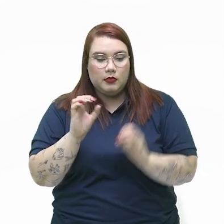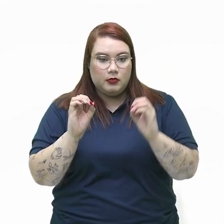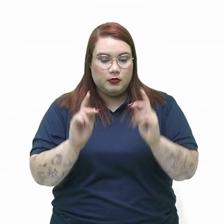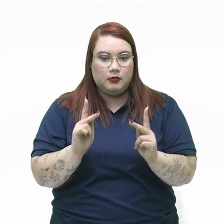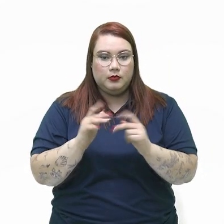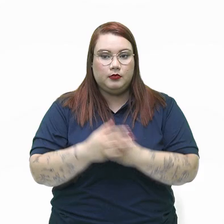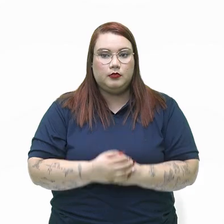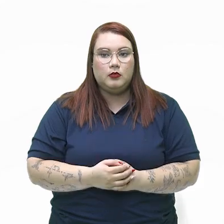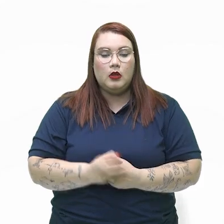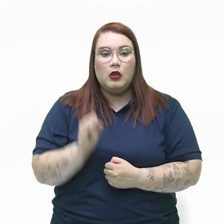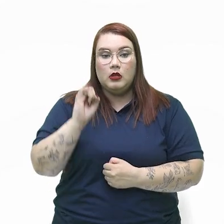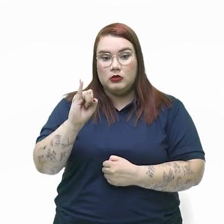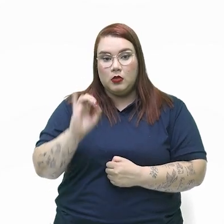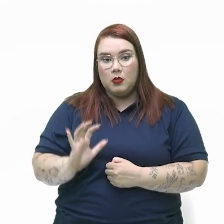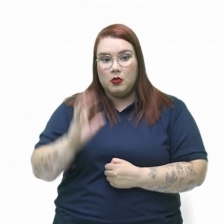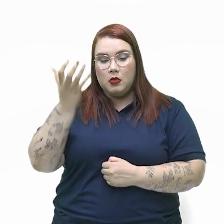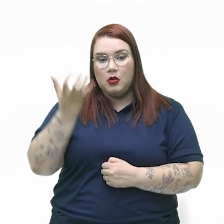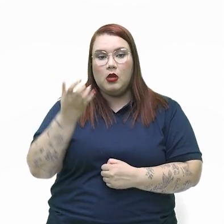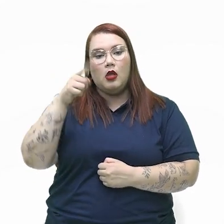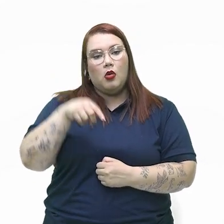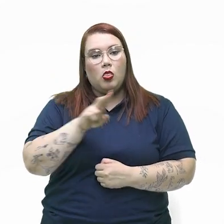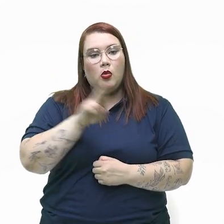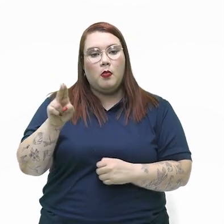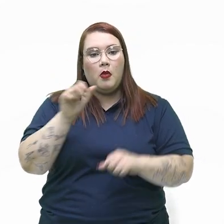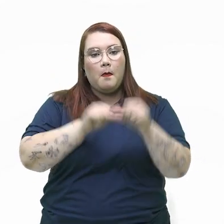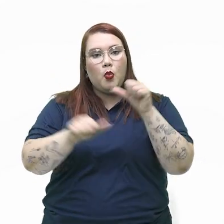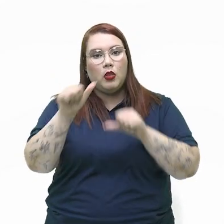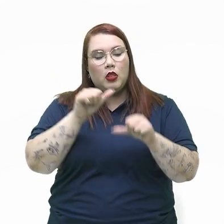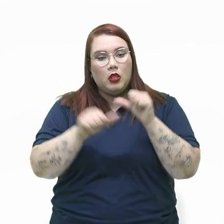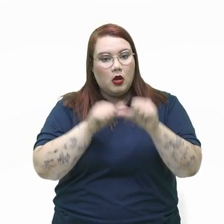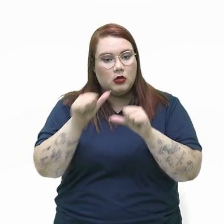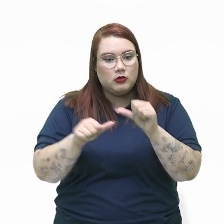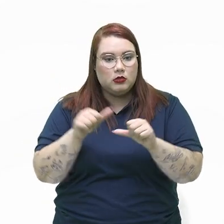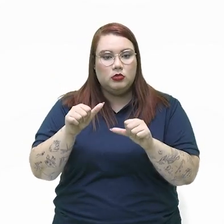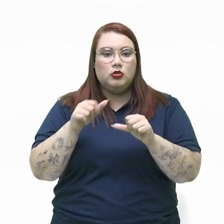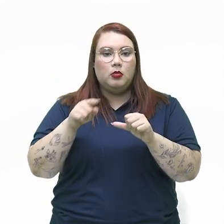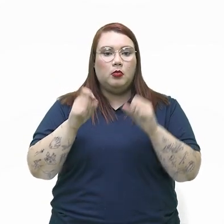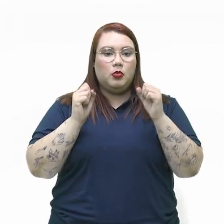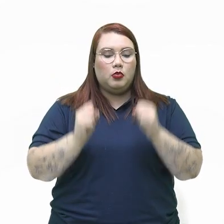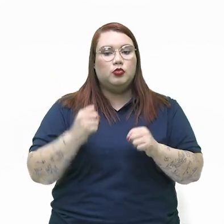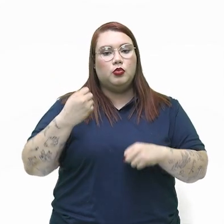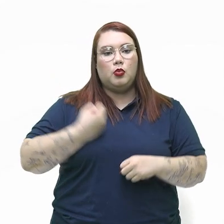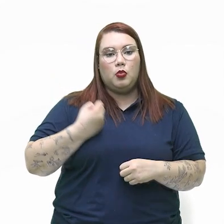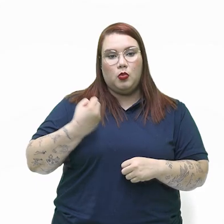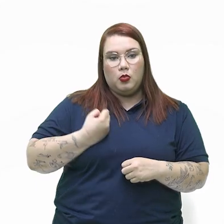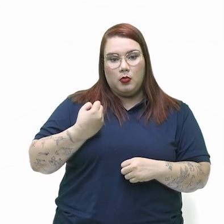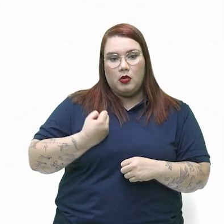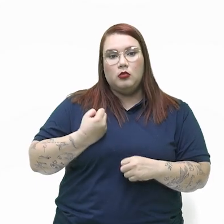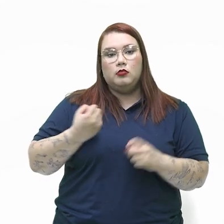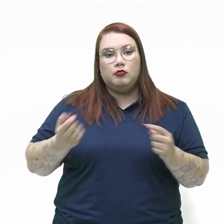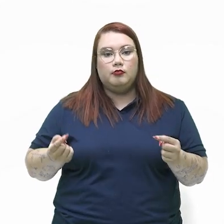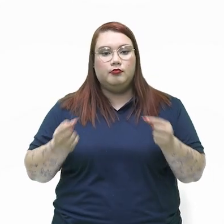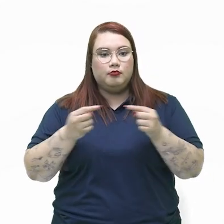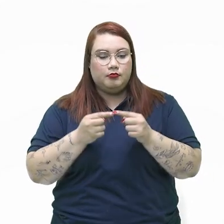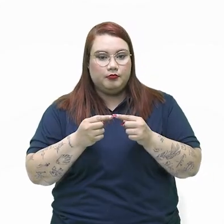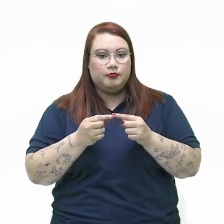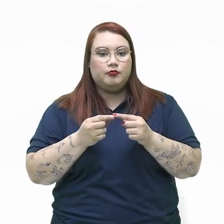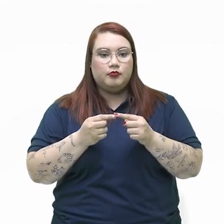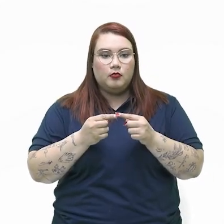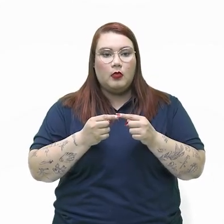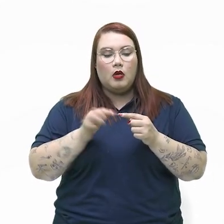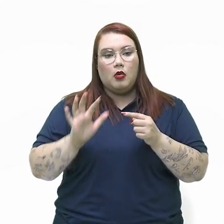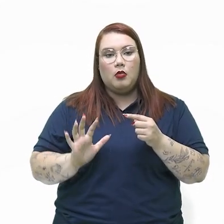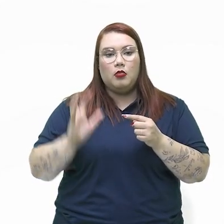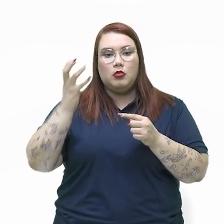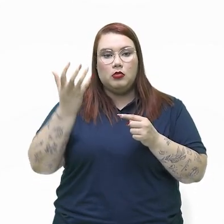Quando ocorre, nós chamamos de alterações. Essas alterações elas podem ser numéricas, né? Nesse caso aí, elas